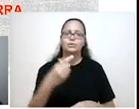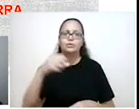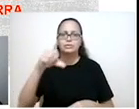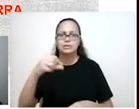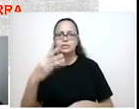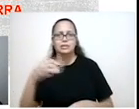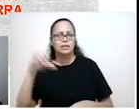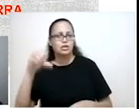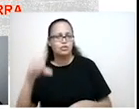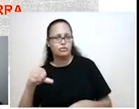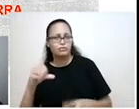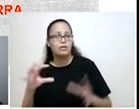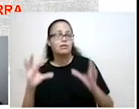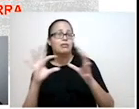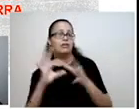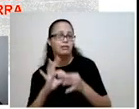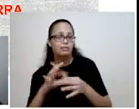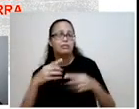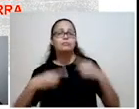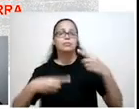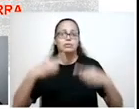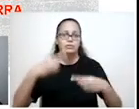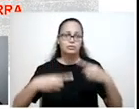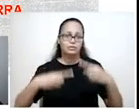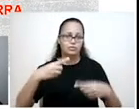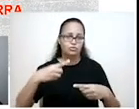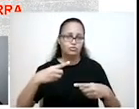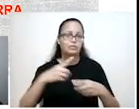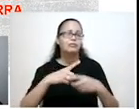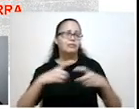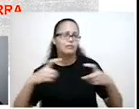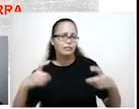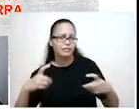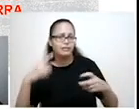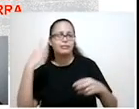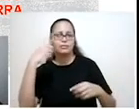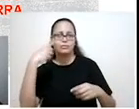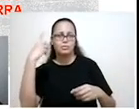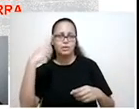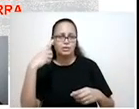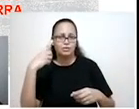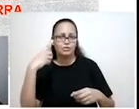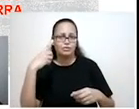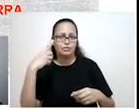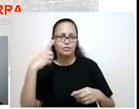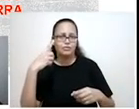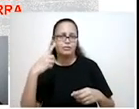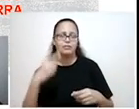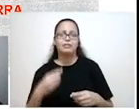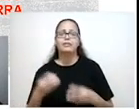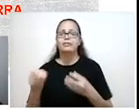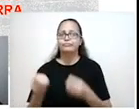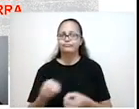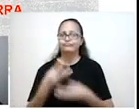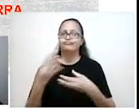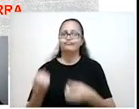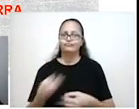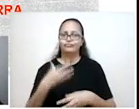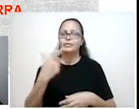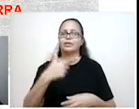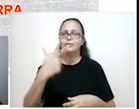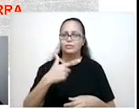alianças políticas realizadas na Guerra Civil Espanhola se repetiriam na Segunda Guerra Mundial. É por isso que falam que é